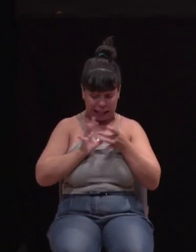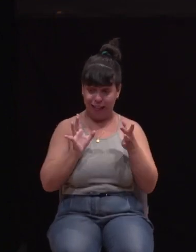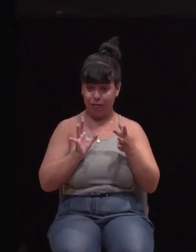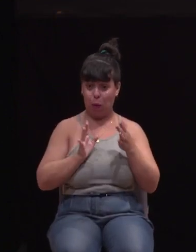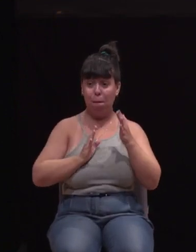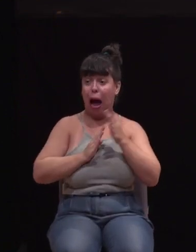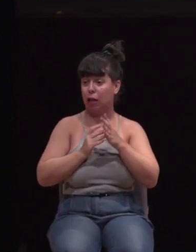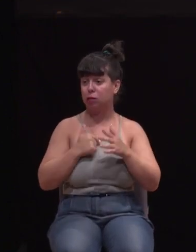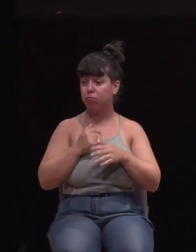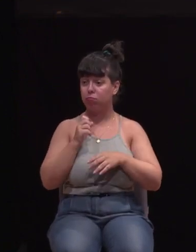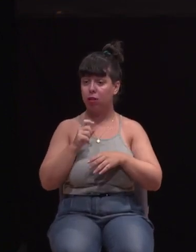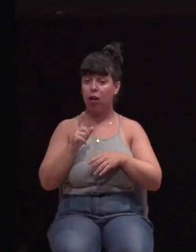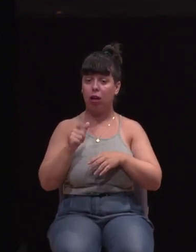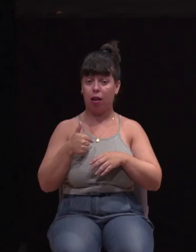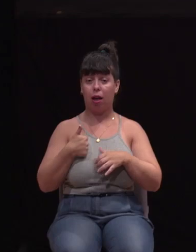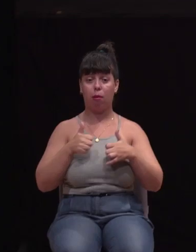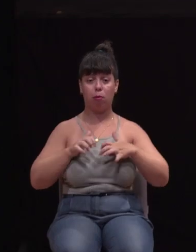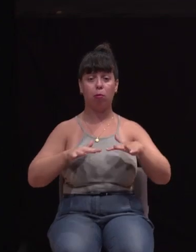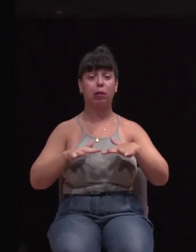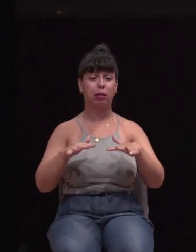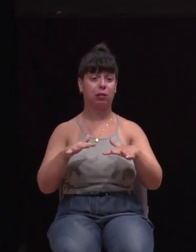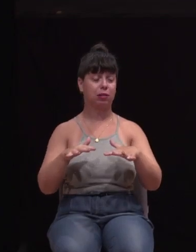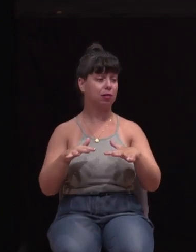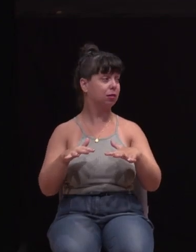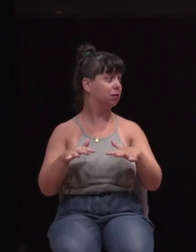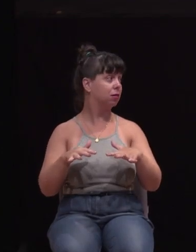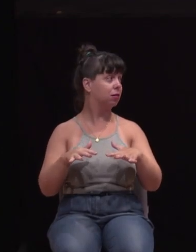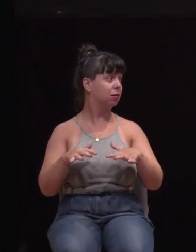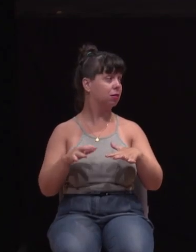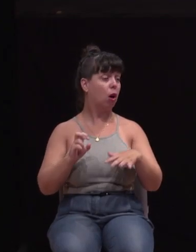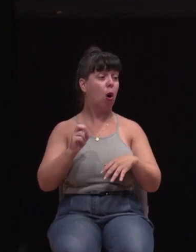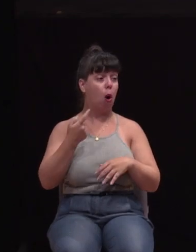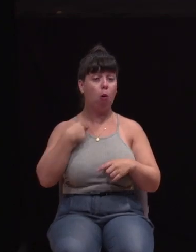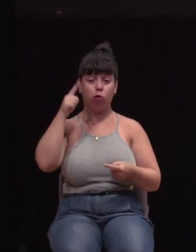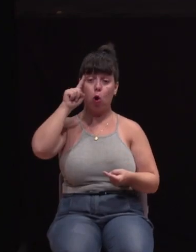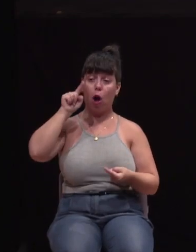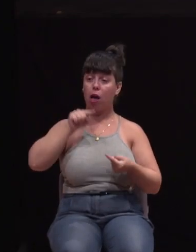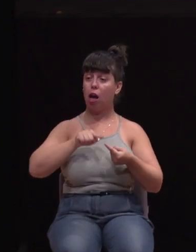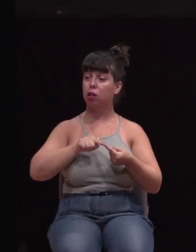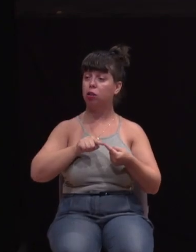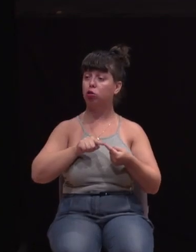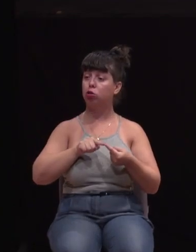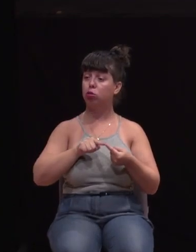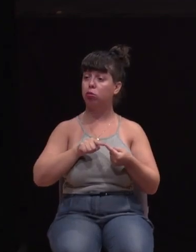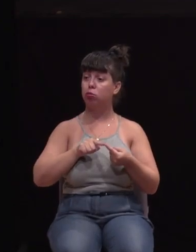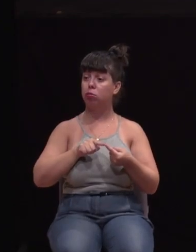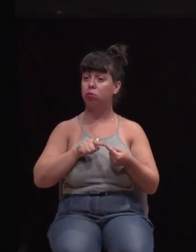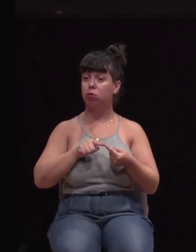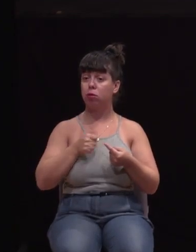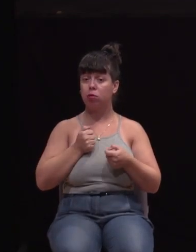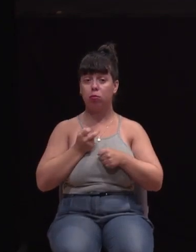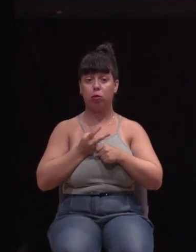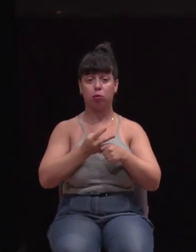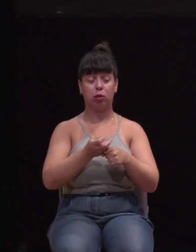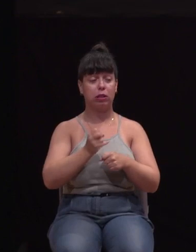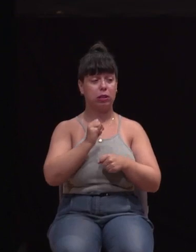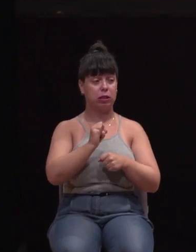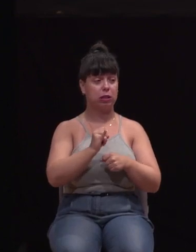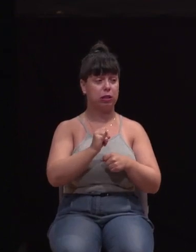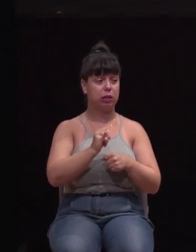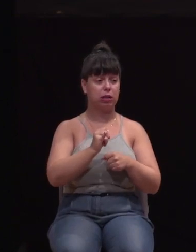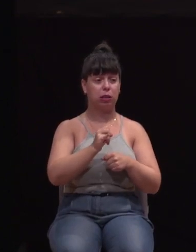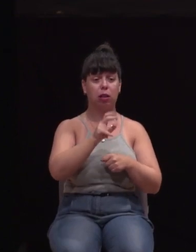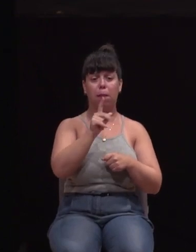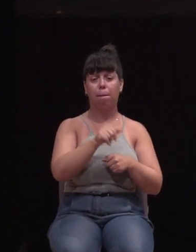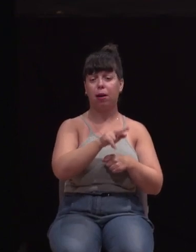puder, é o que me mobiliza. Ou a gente é coerente com isso e busca isso, independente se a gente é pan-africanista,